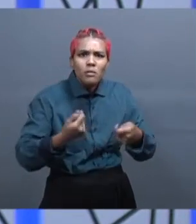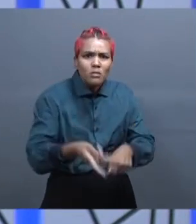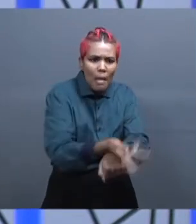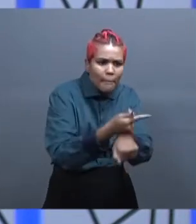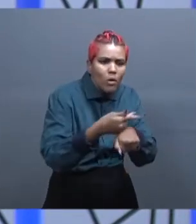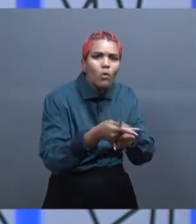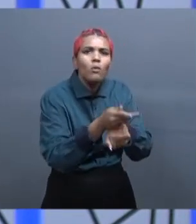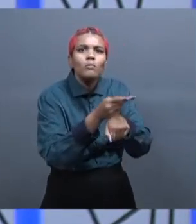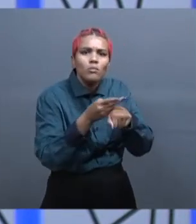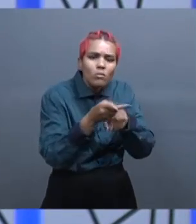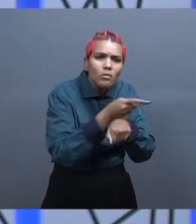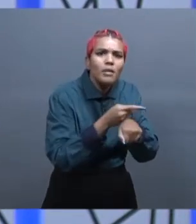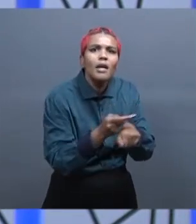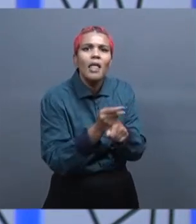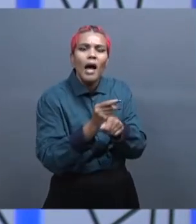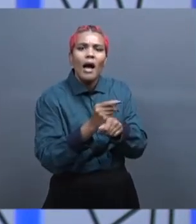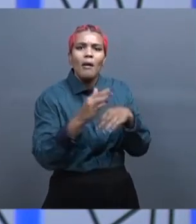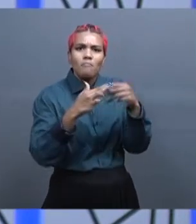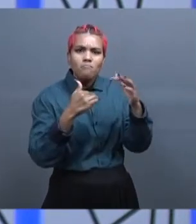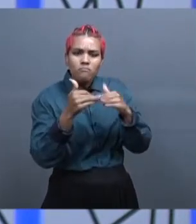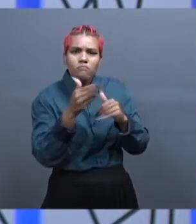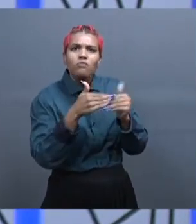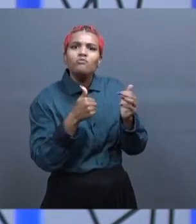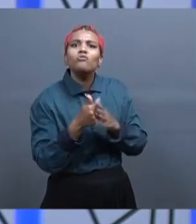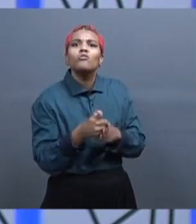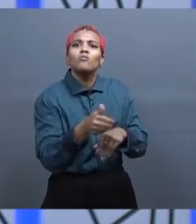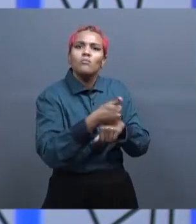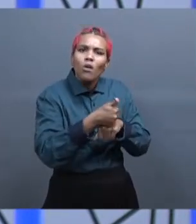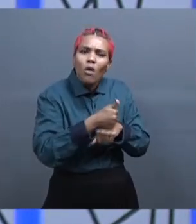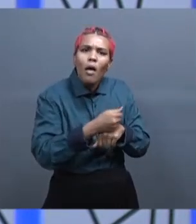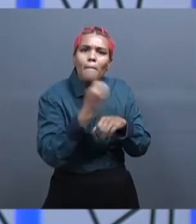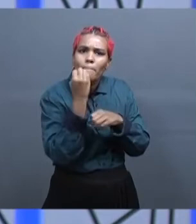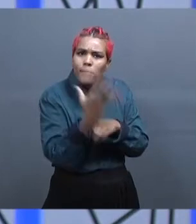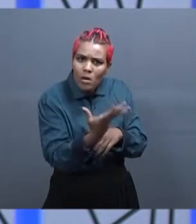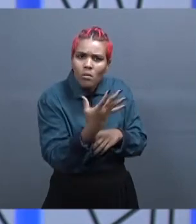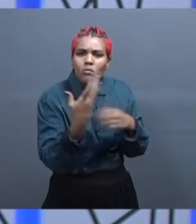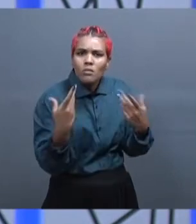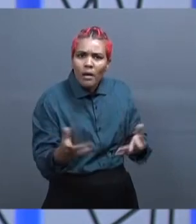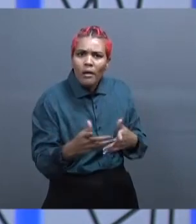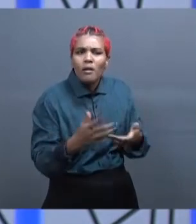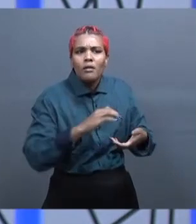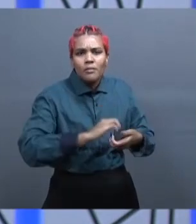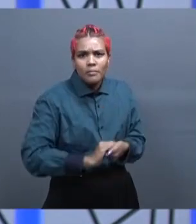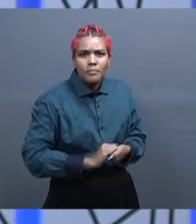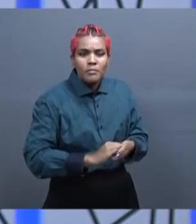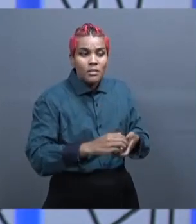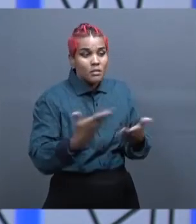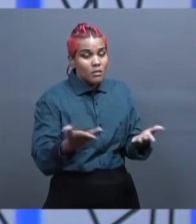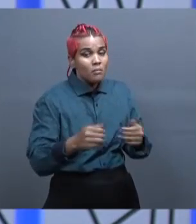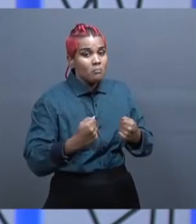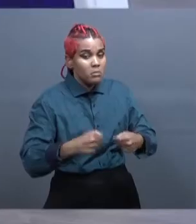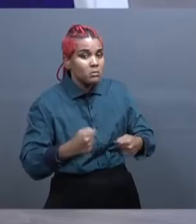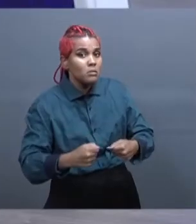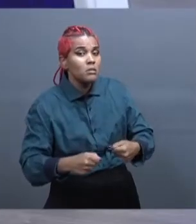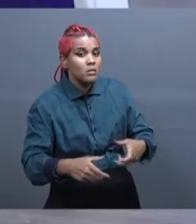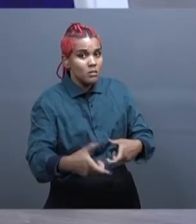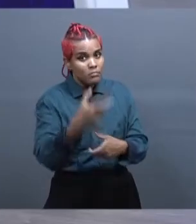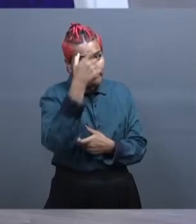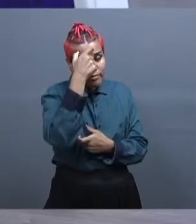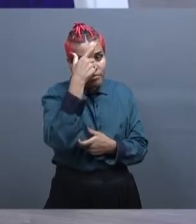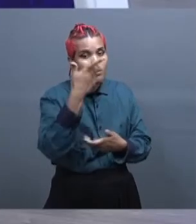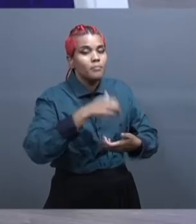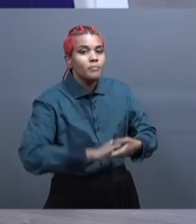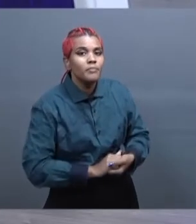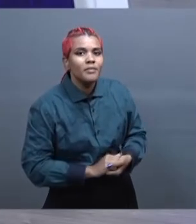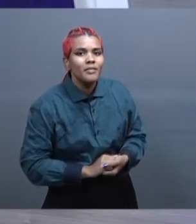tatuador que é profissional tem que conhecer o trabalho do tatuador antes de entregar a pele tem muita confiança e está fazendo excelente muito obrigado